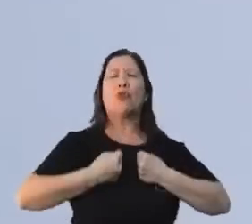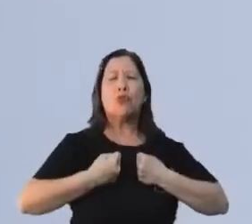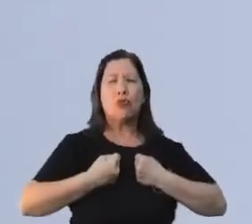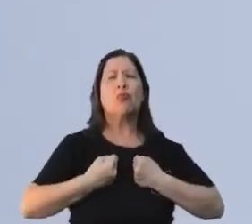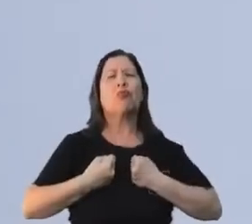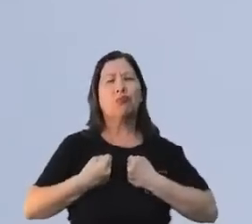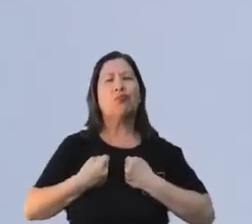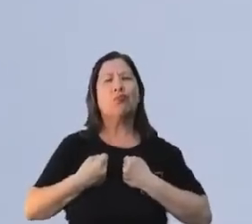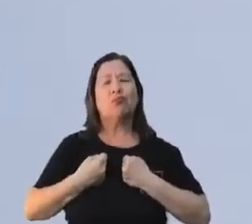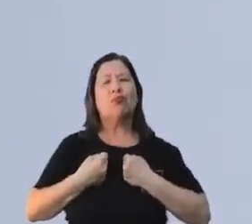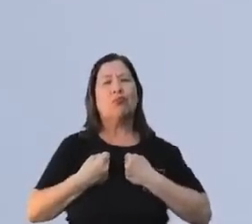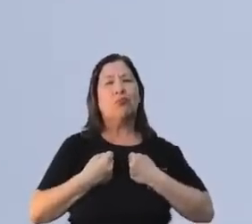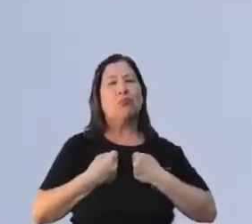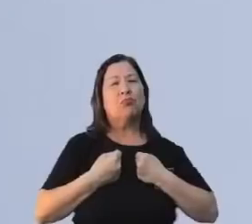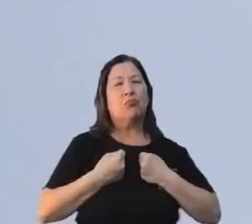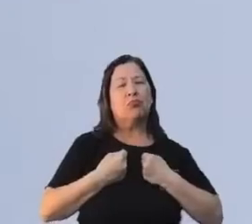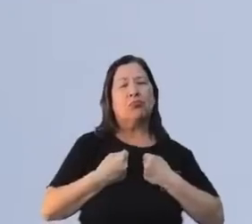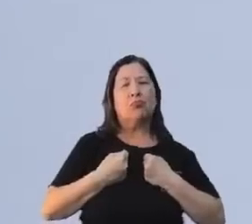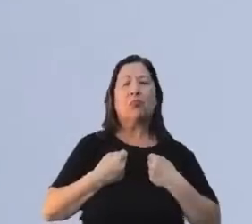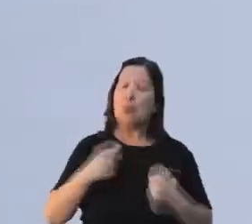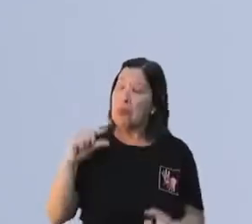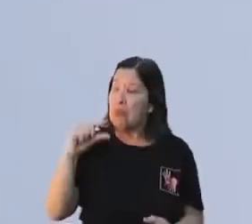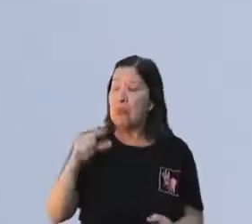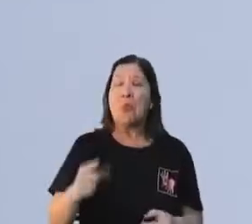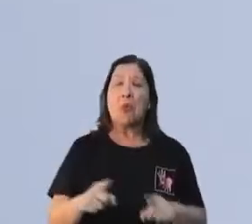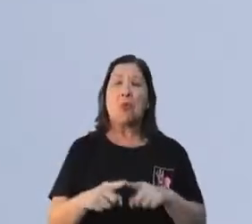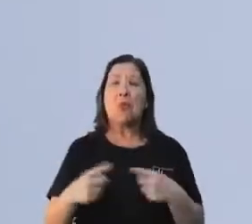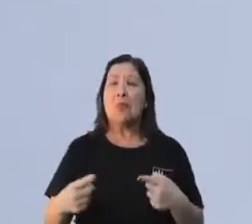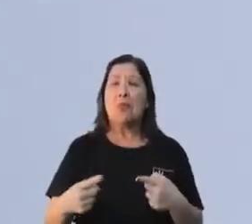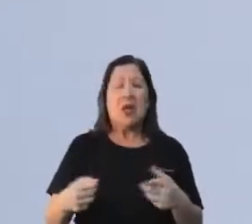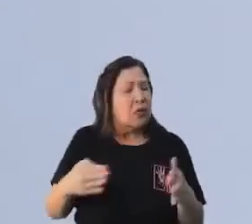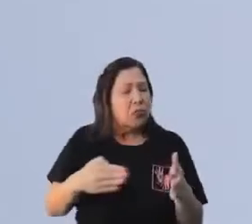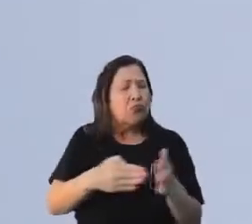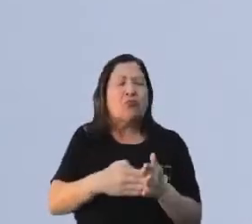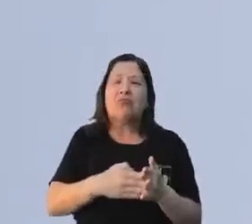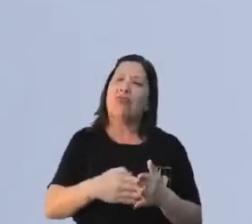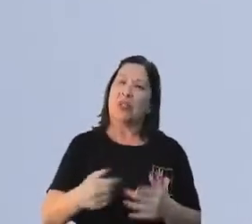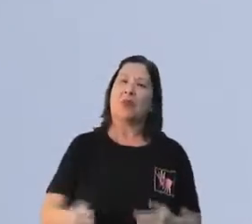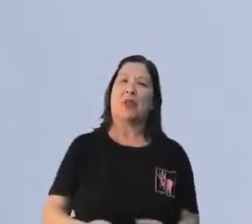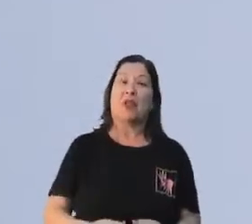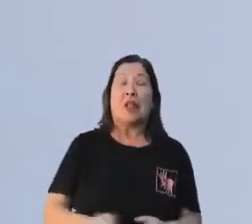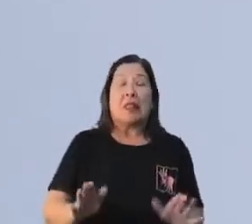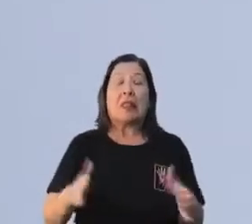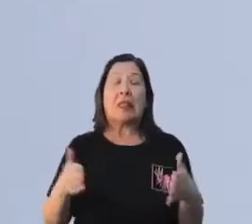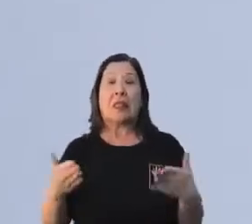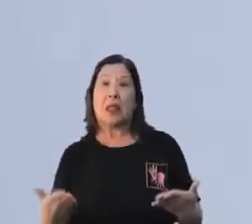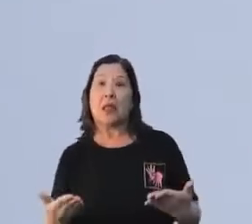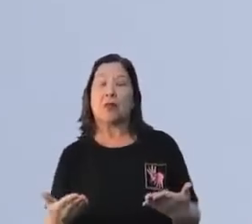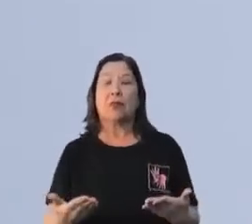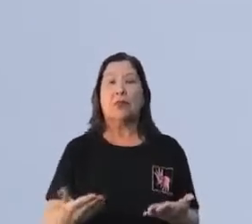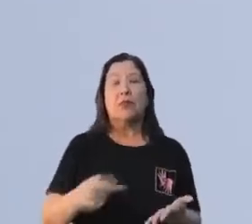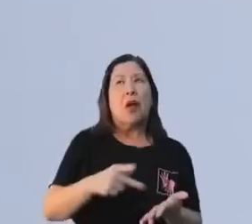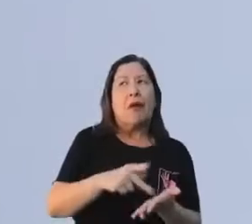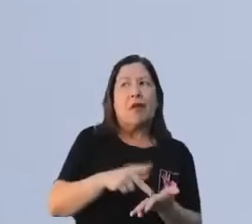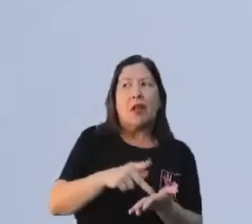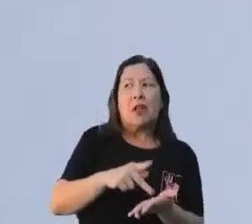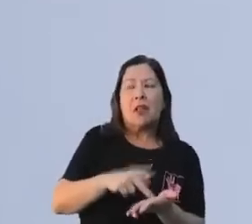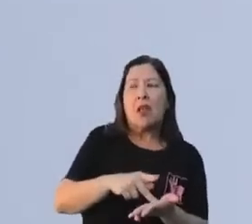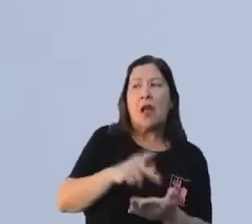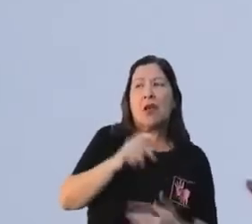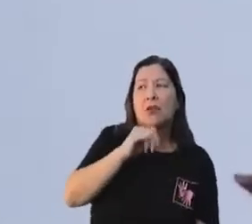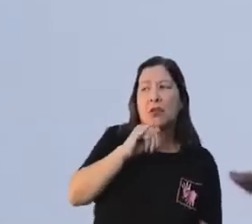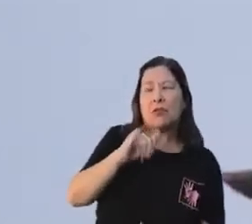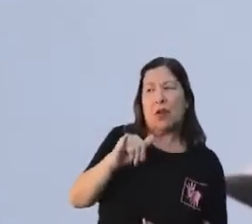antecipou-se a ungir-me para a sepultura. Em verdade vos digo, onde for pregado em todo o